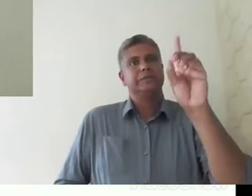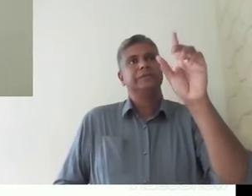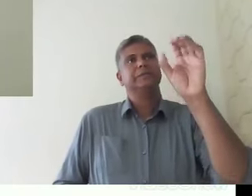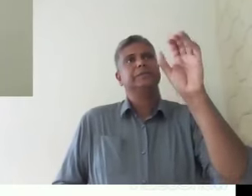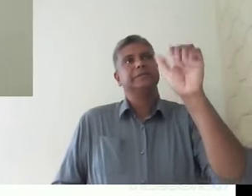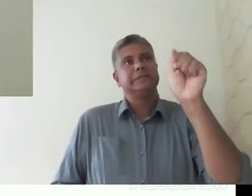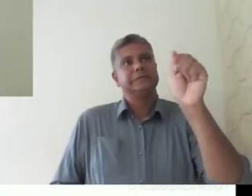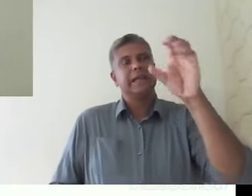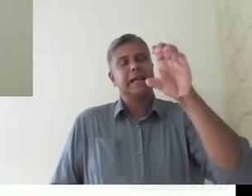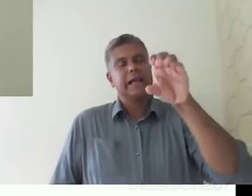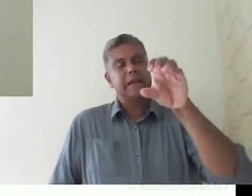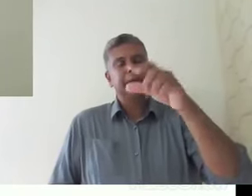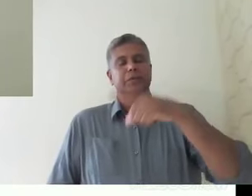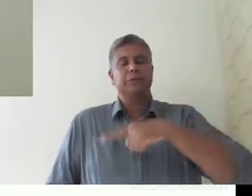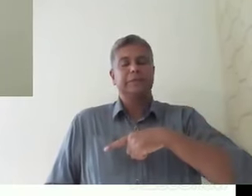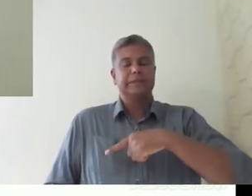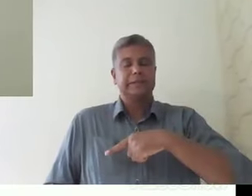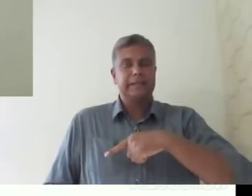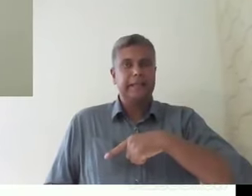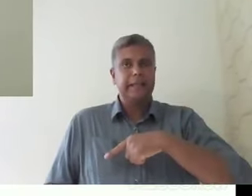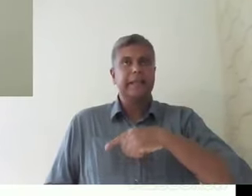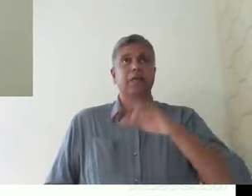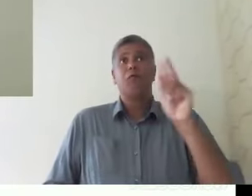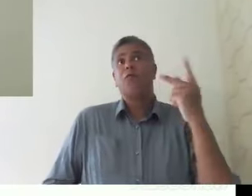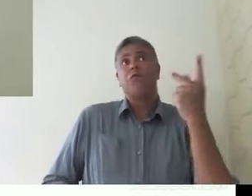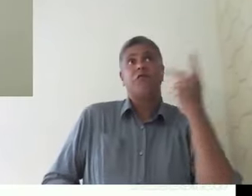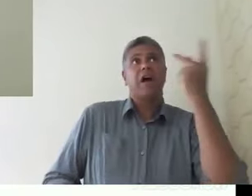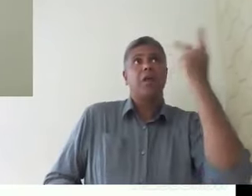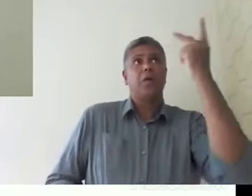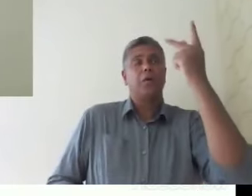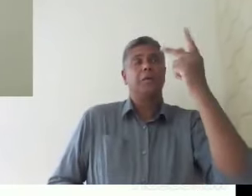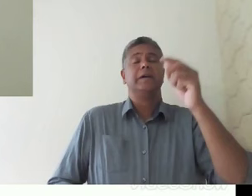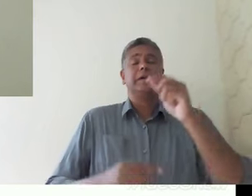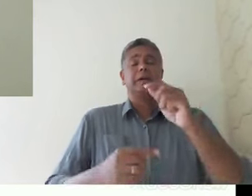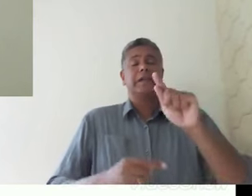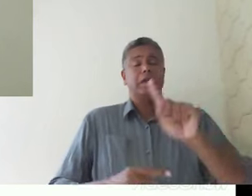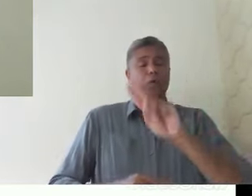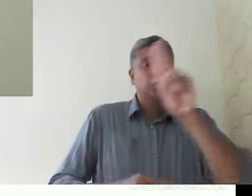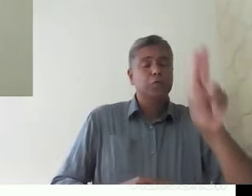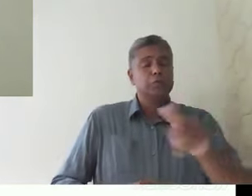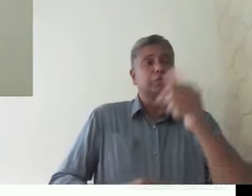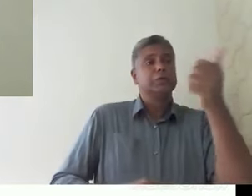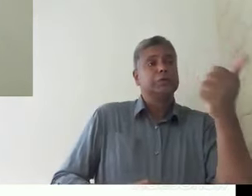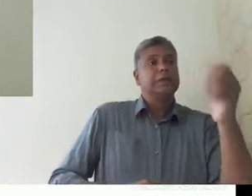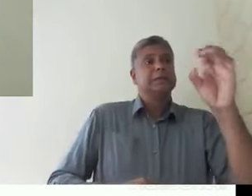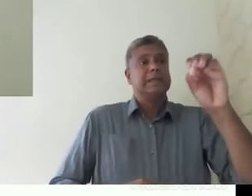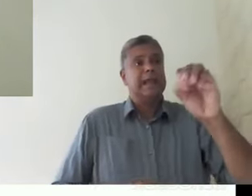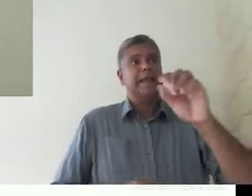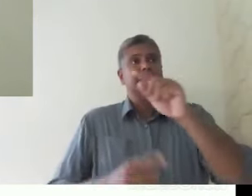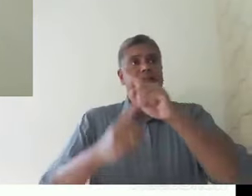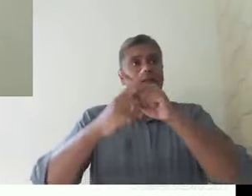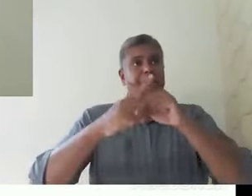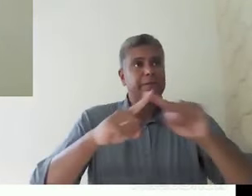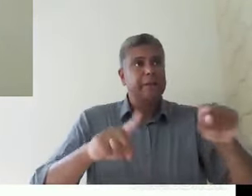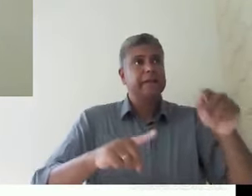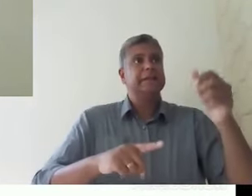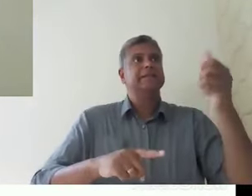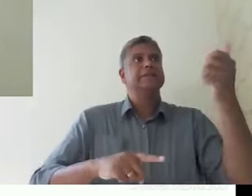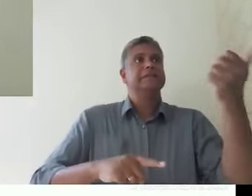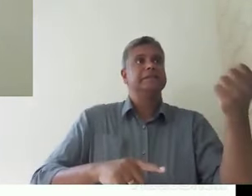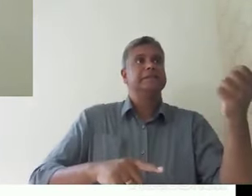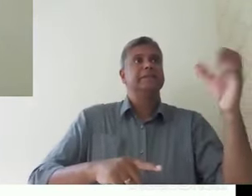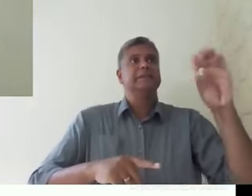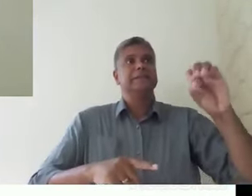decâmetro são 10 metros. Então, 10 vezes 10, 100. 100